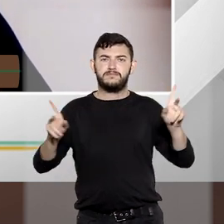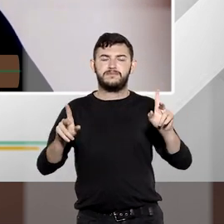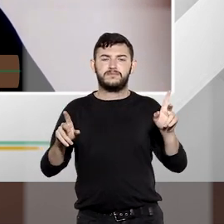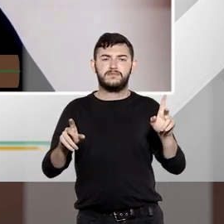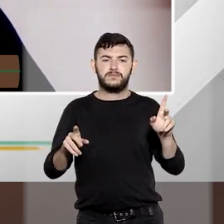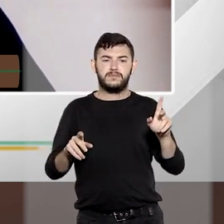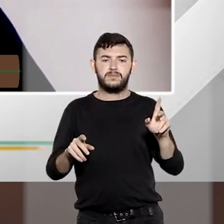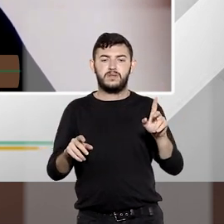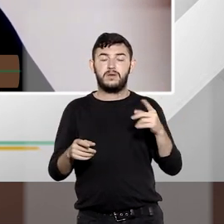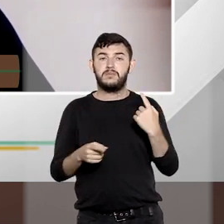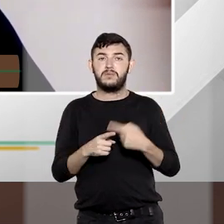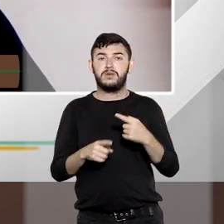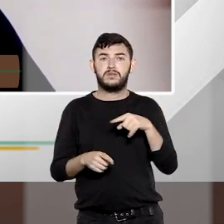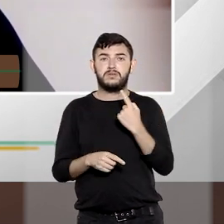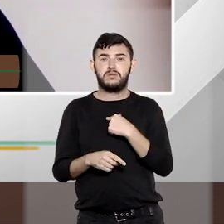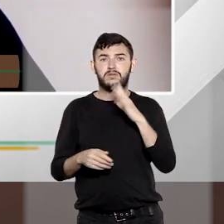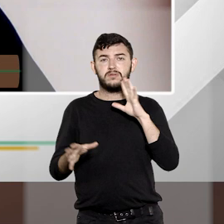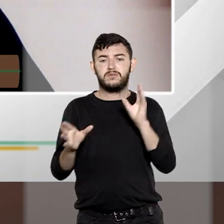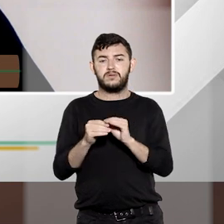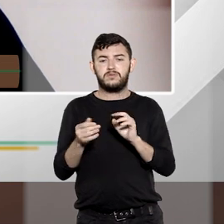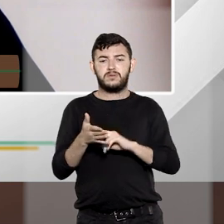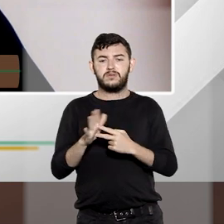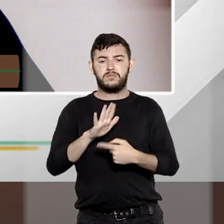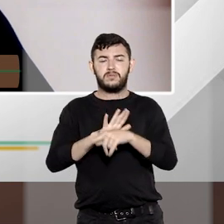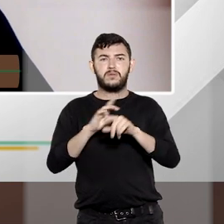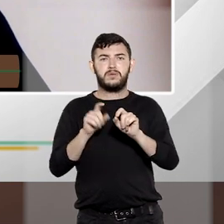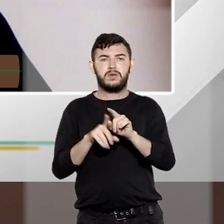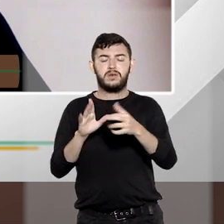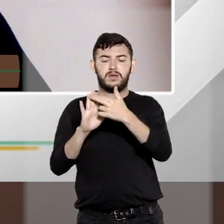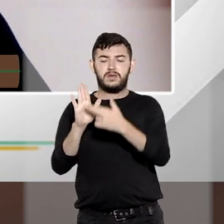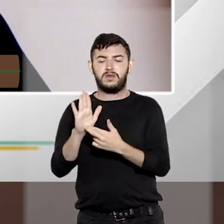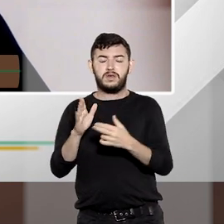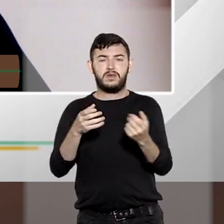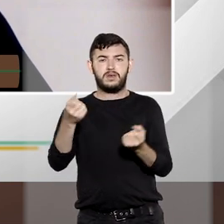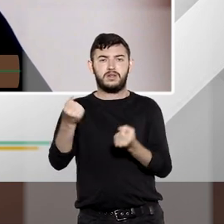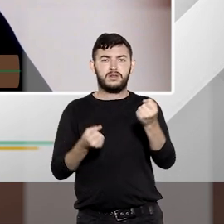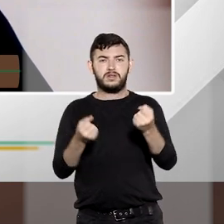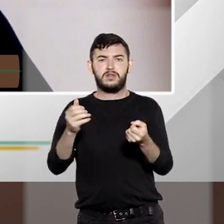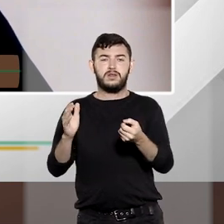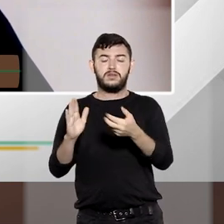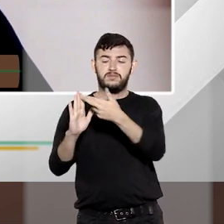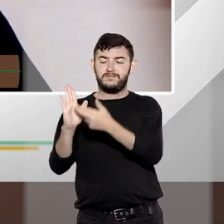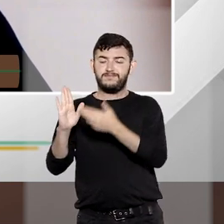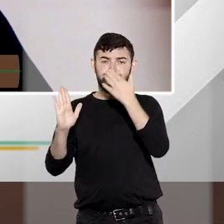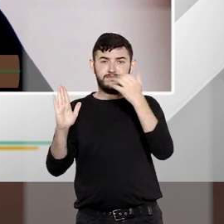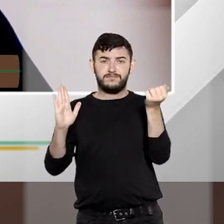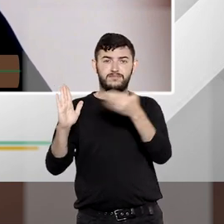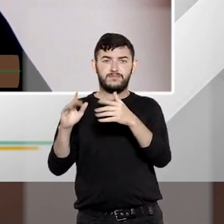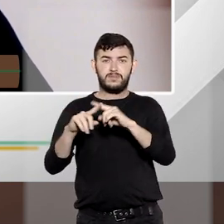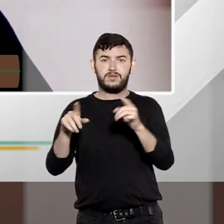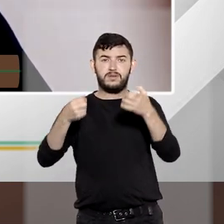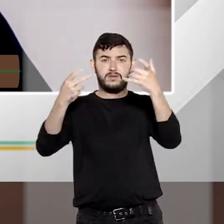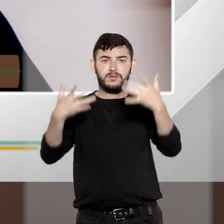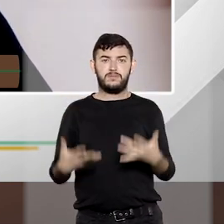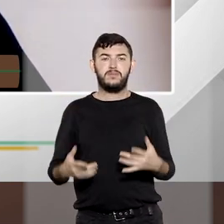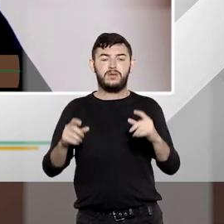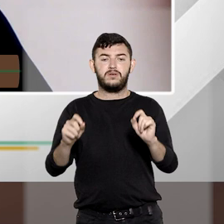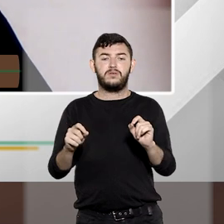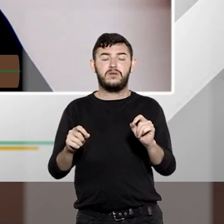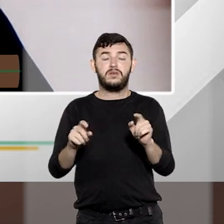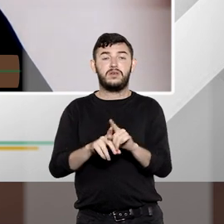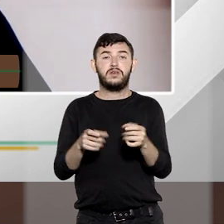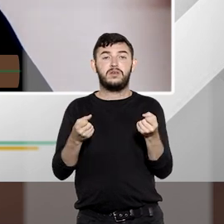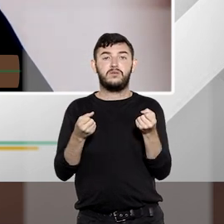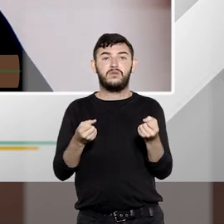diferente, assim, porque constitui uma infração de trânsito e entra no artigo que fala da questão de dirigir veículo com